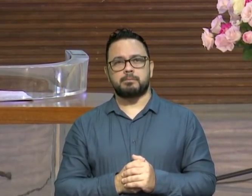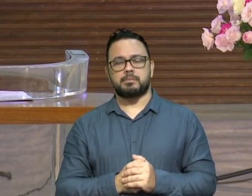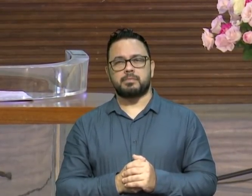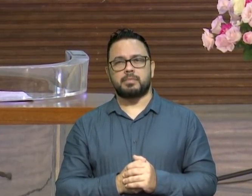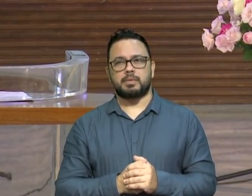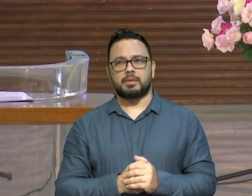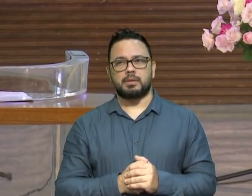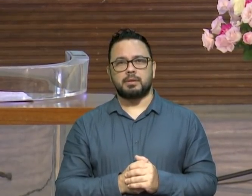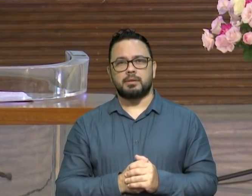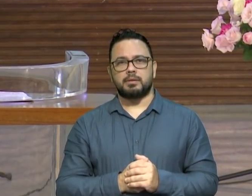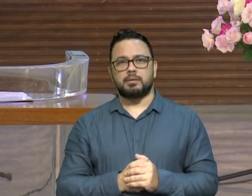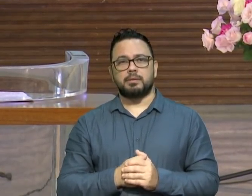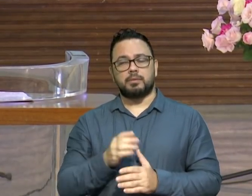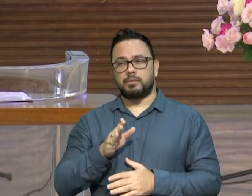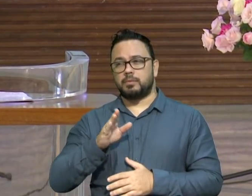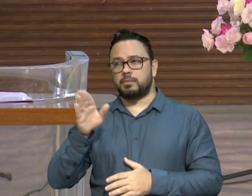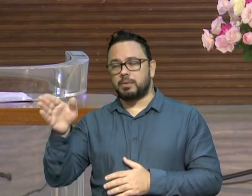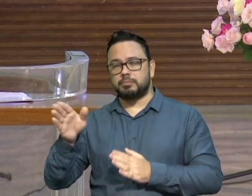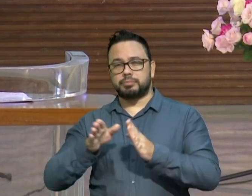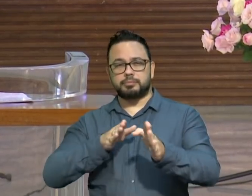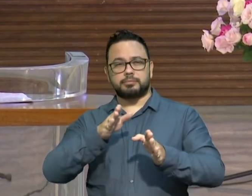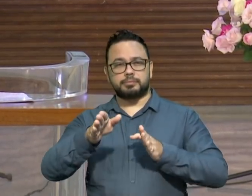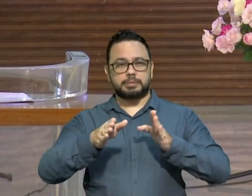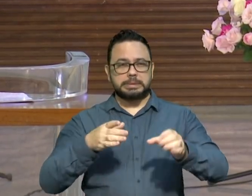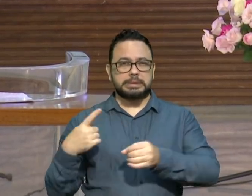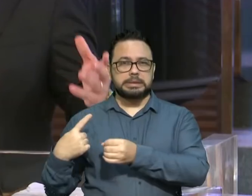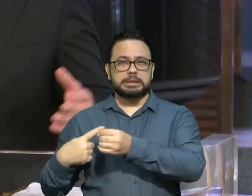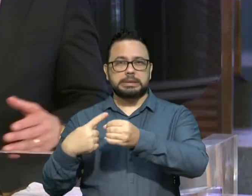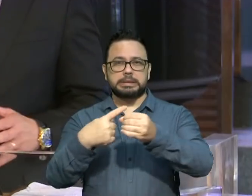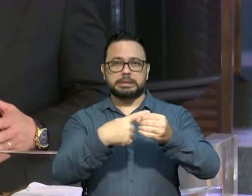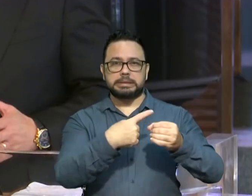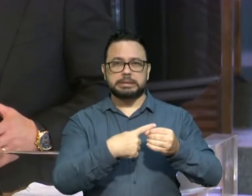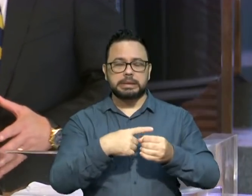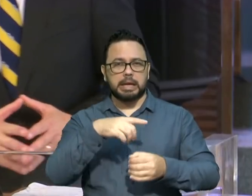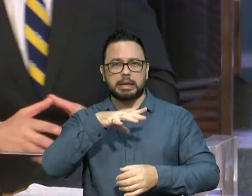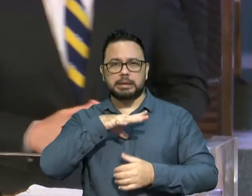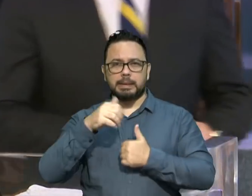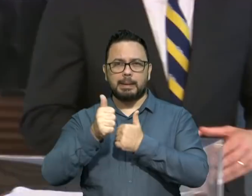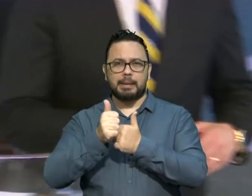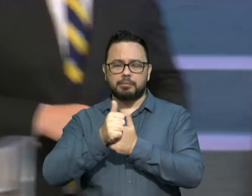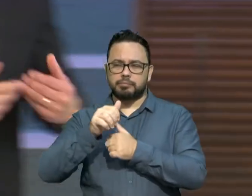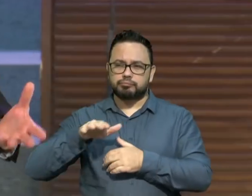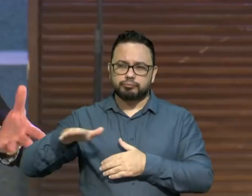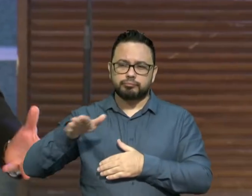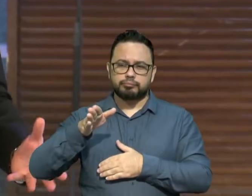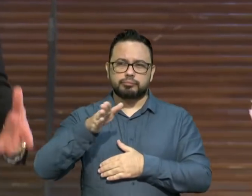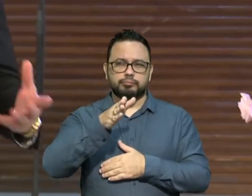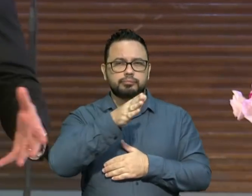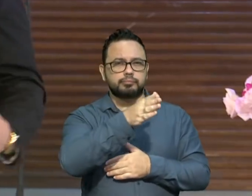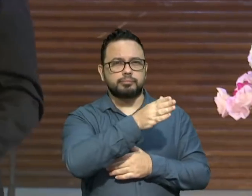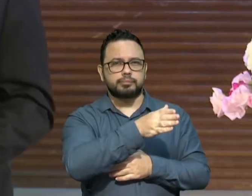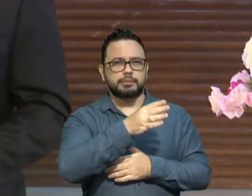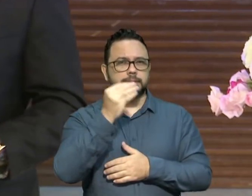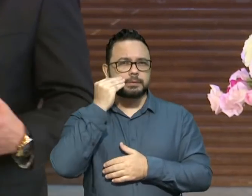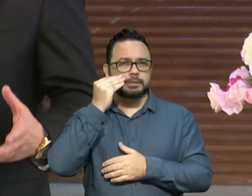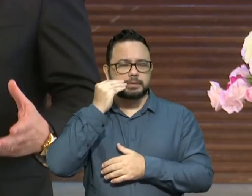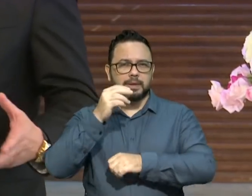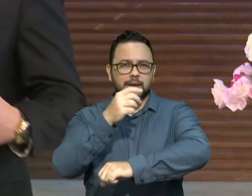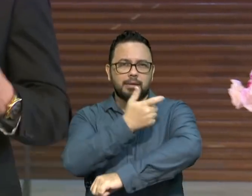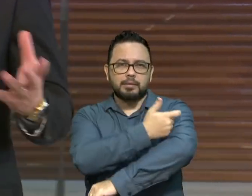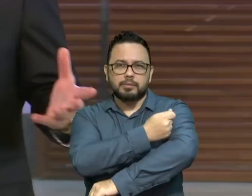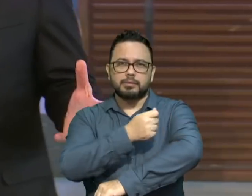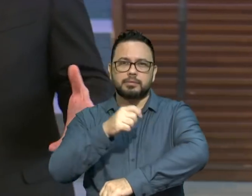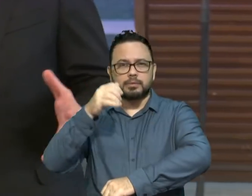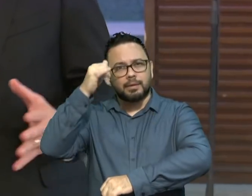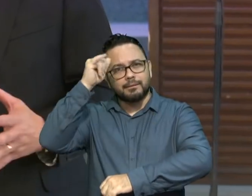já foram buscar aí tu for buscar em Itapetininga cidades próximos a quantidade e eu cheguei ali Aquele garotinho tava na UTI